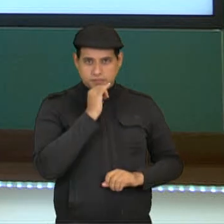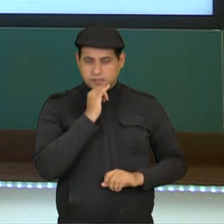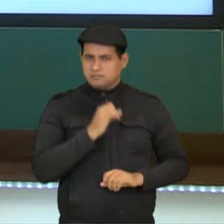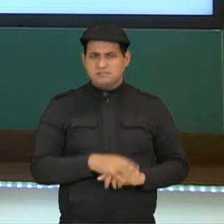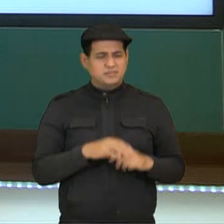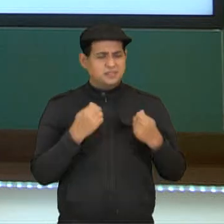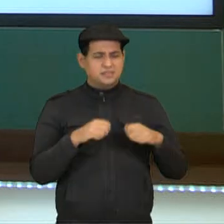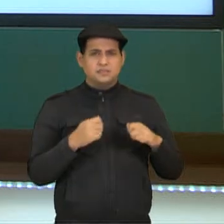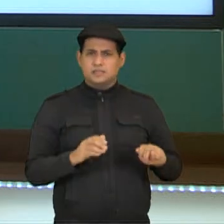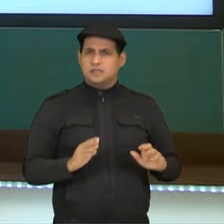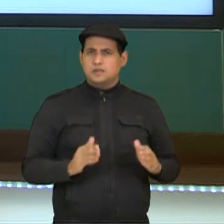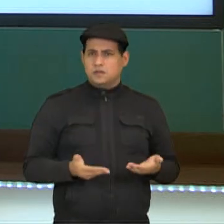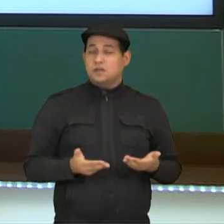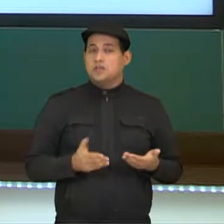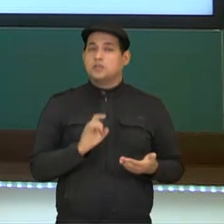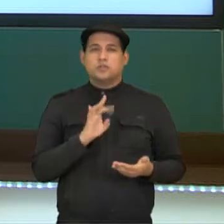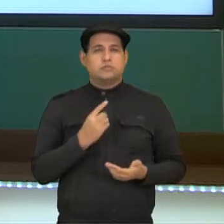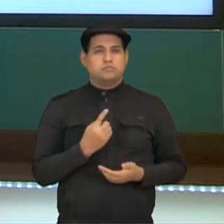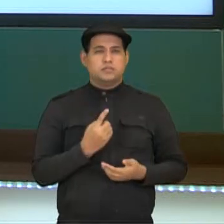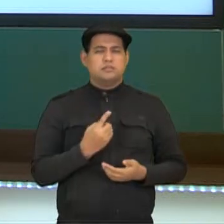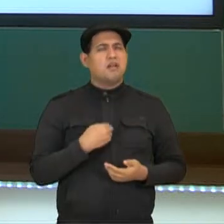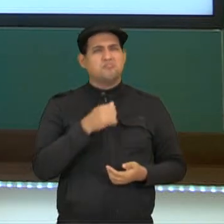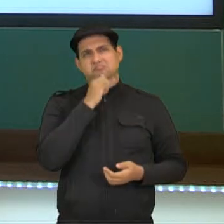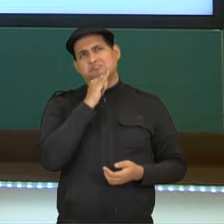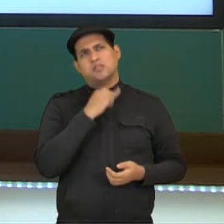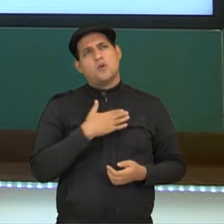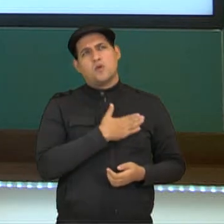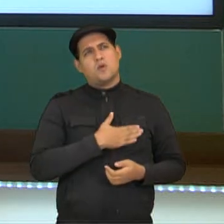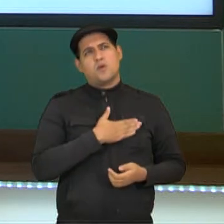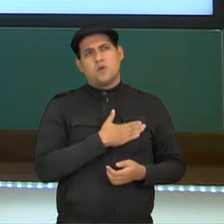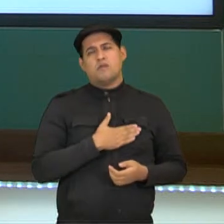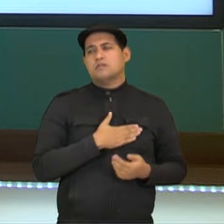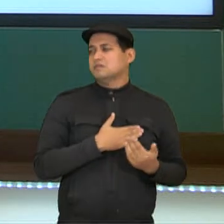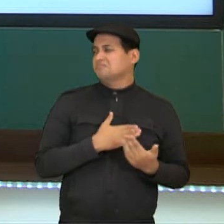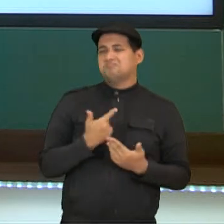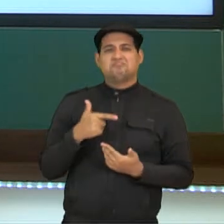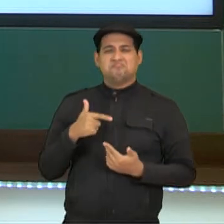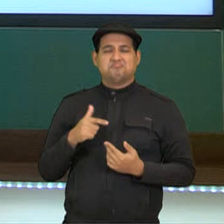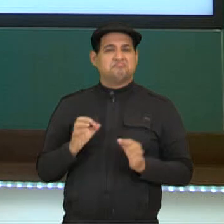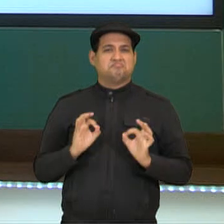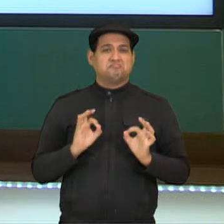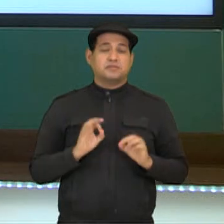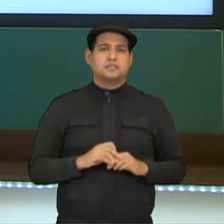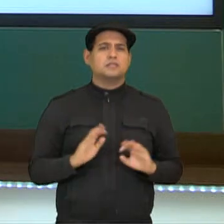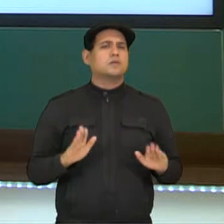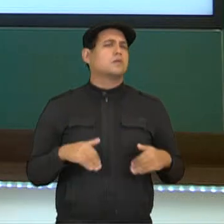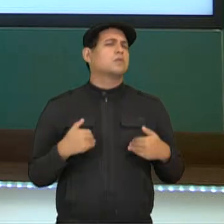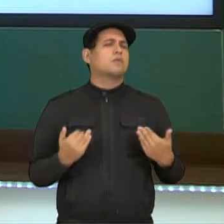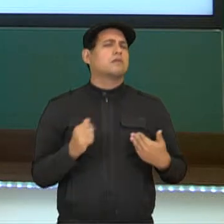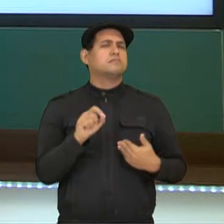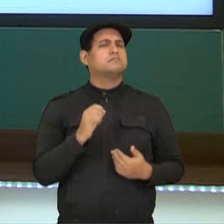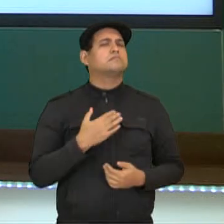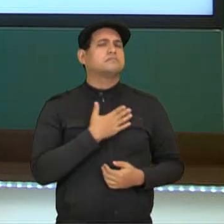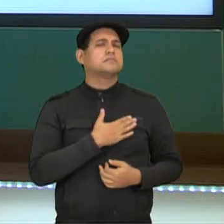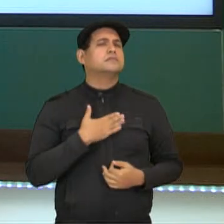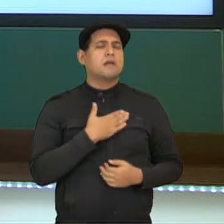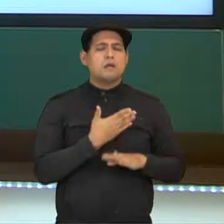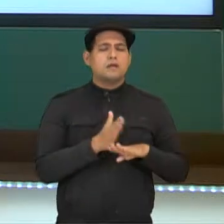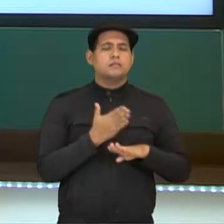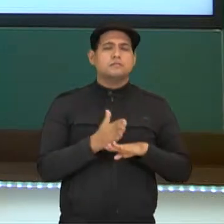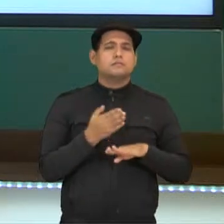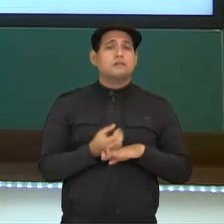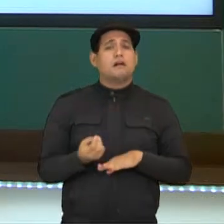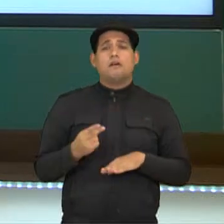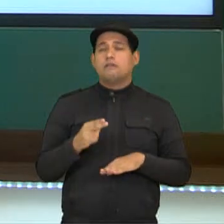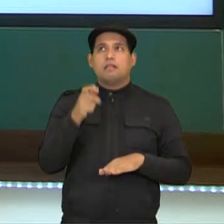precisa ser essas especificamente, só essa. Ah, professora, eu gosto de uma outra que não está ali. Não tem problema. Então qual que vocês gostariam de praticar,